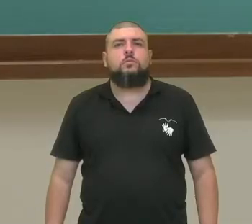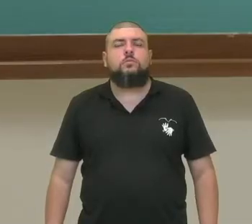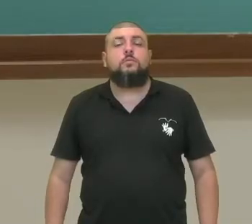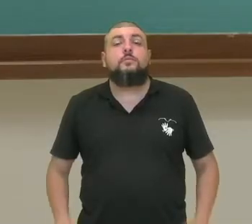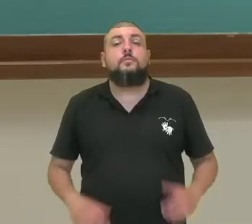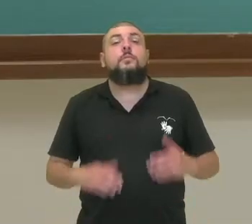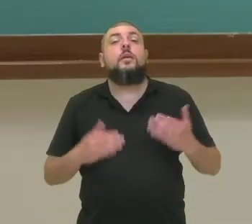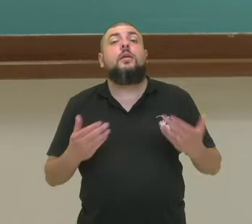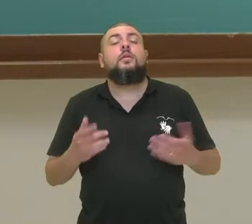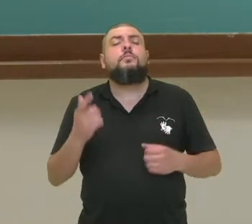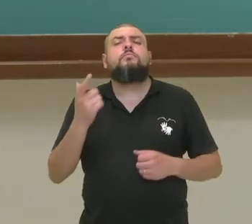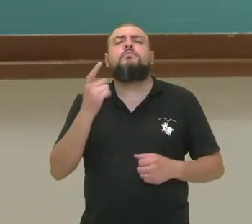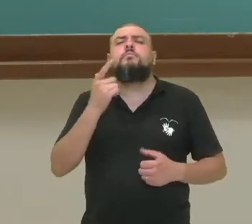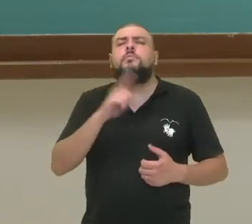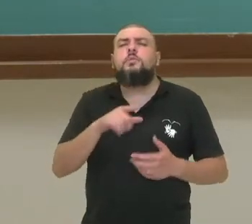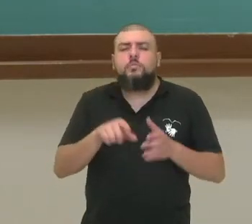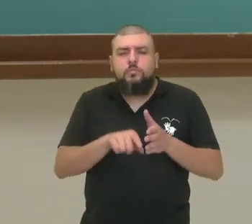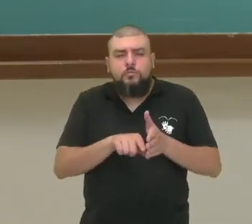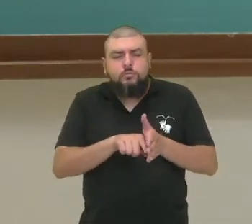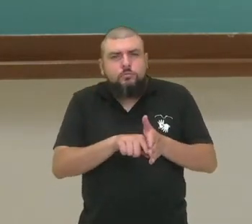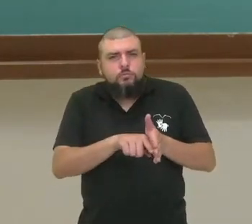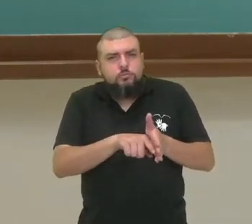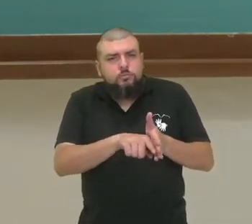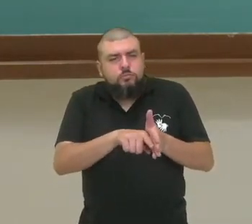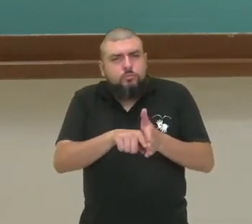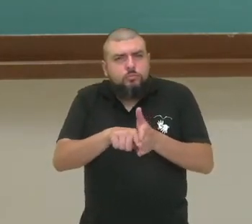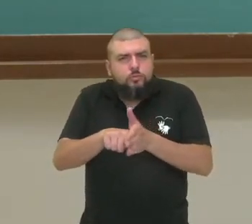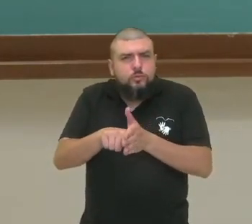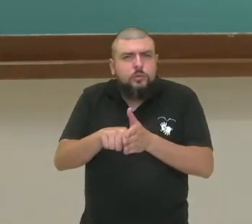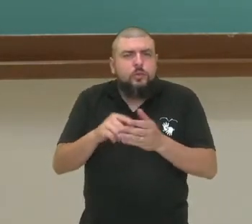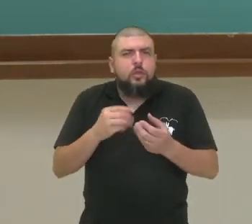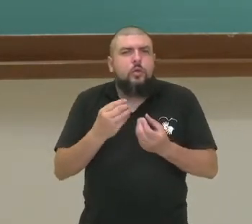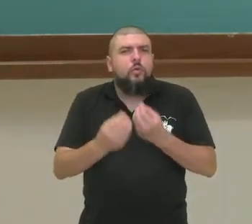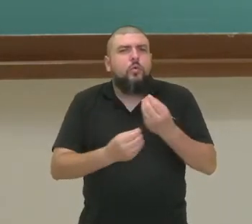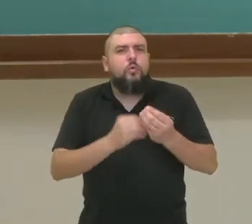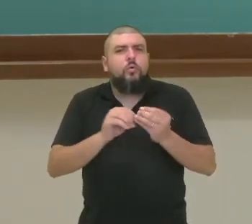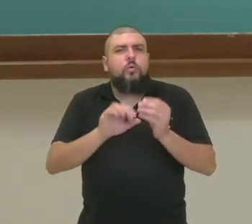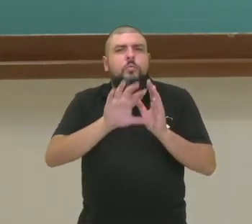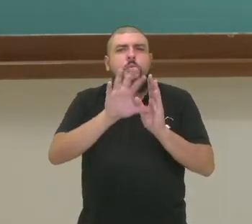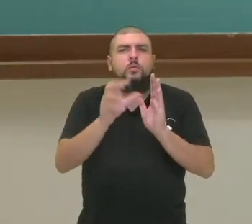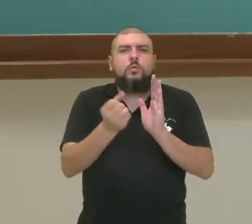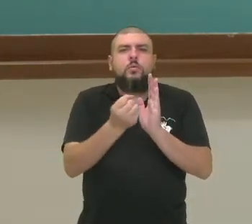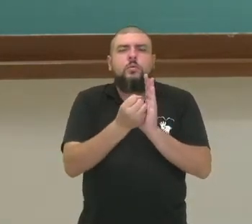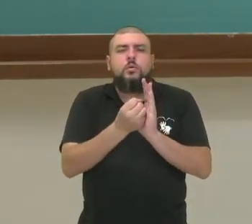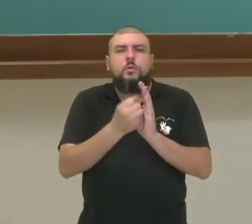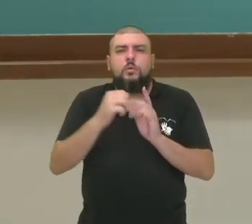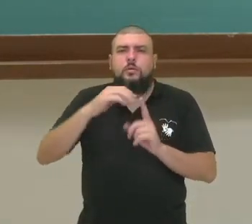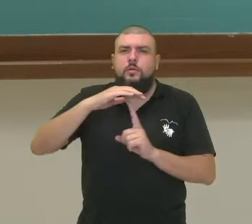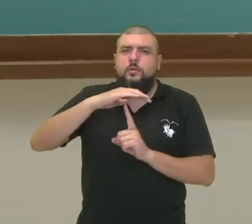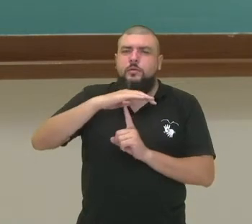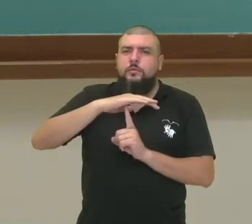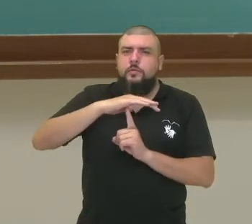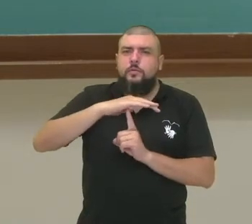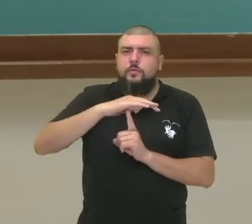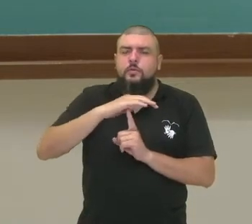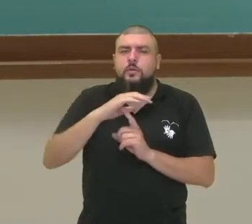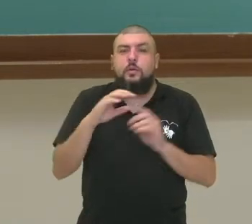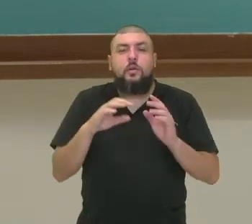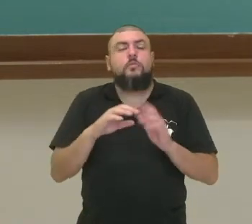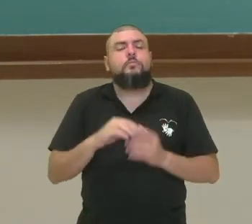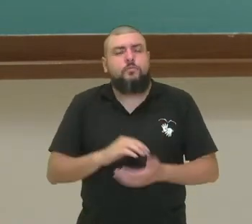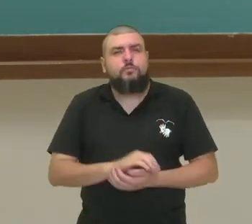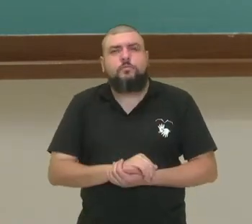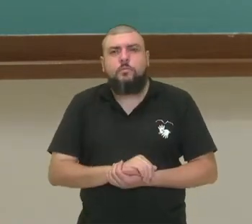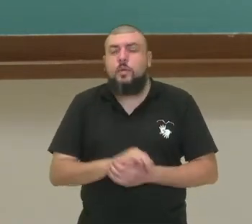aí, deu certo? Conseguiram pesquisar, então, sobre os símbolos do Paraná, estes símbolos tão importantes que representam